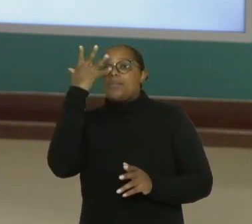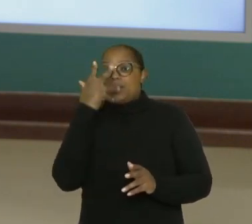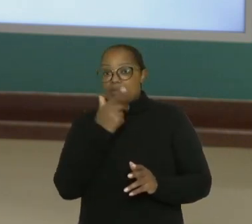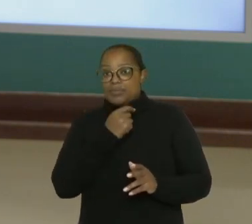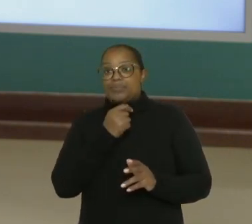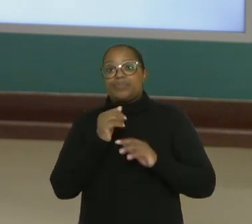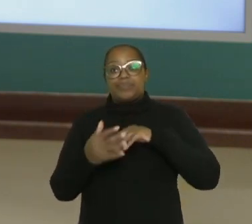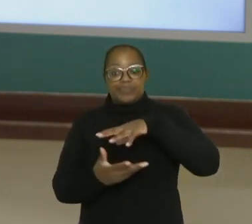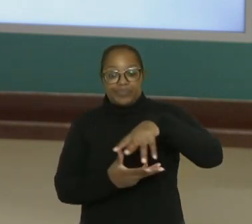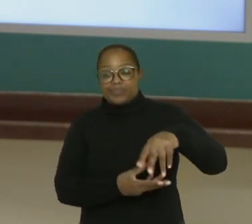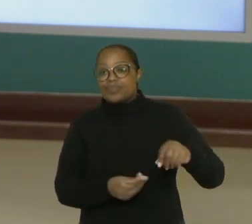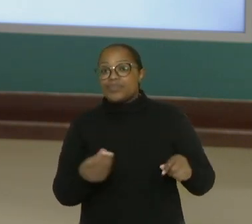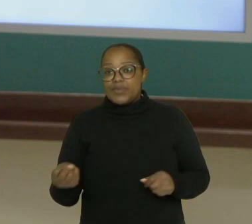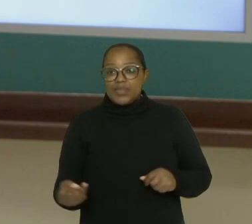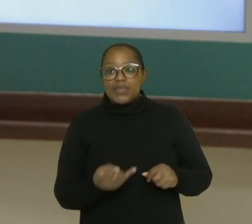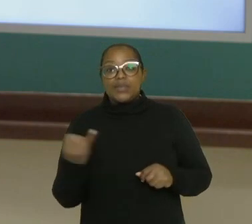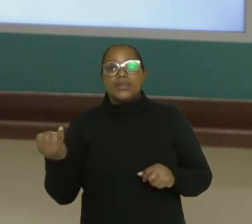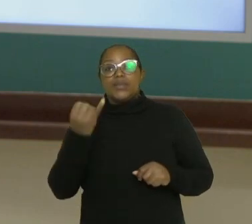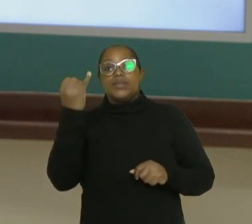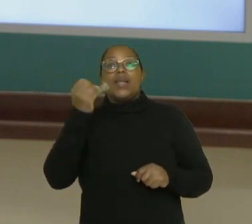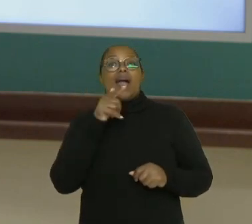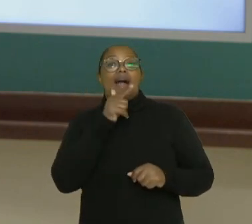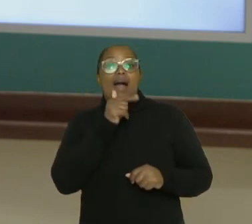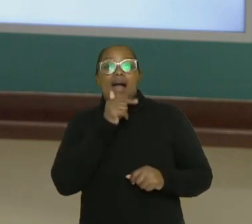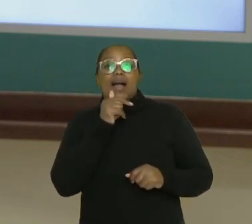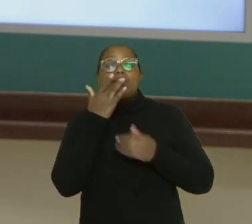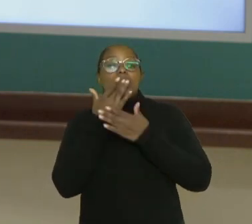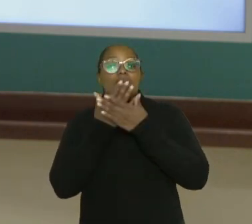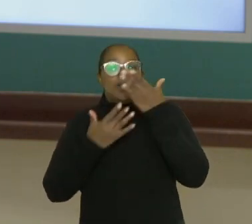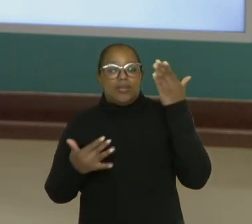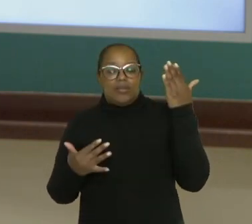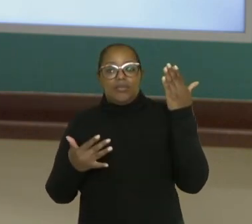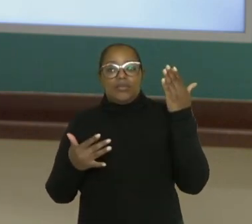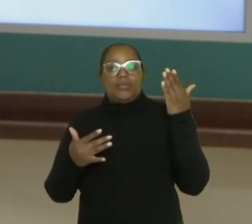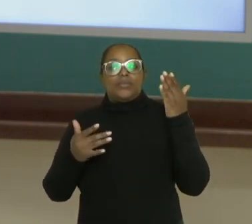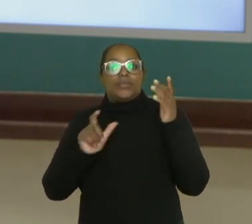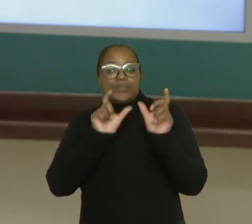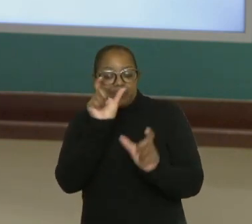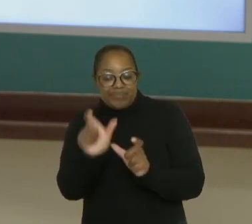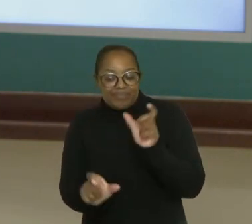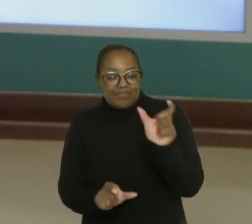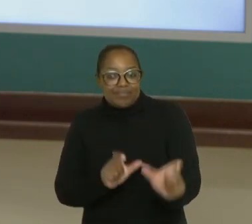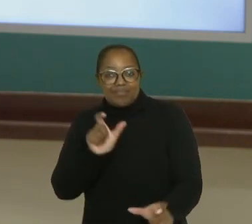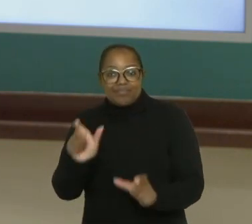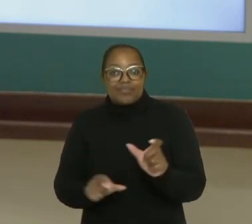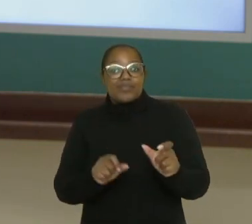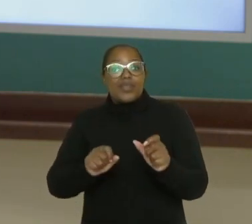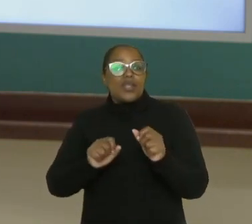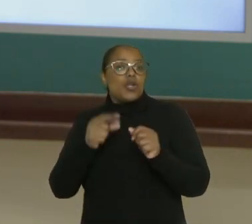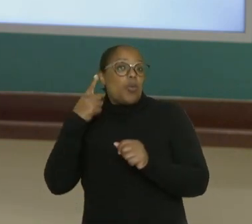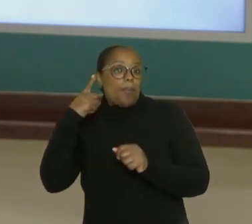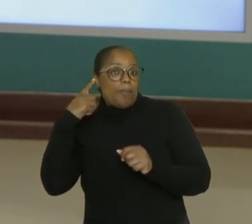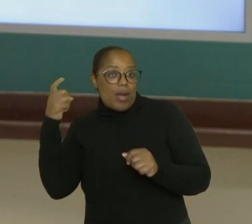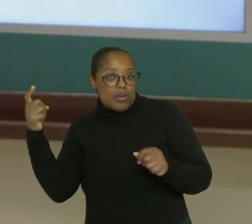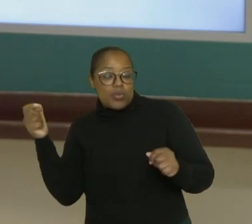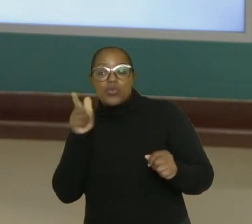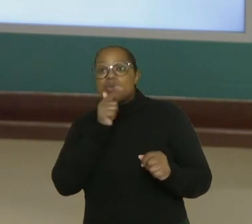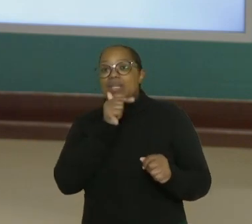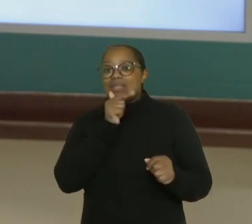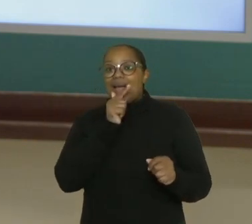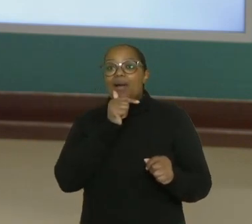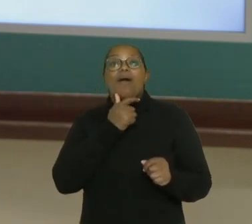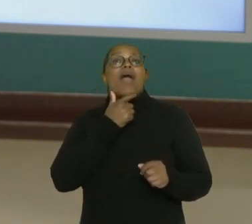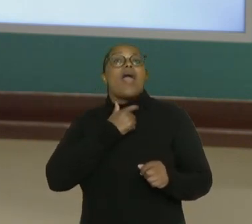humanos, a água é o sangue dos ancestrais. O barulho das águas é o murmúrio, a voz dos ancestrais.